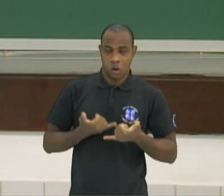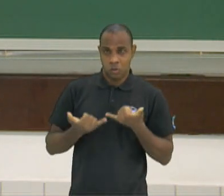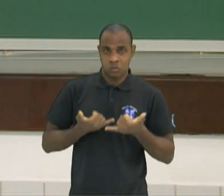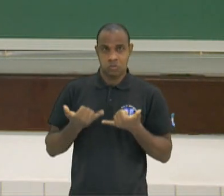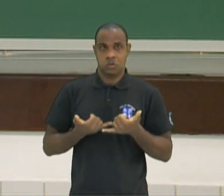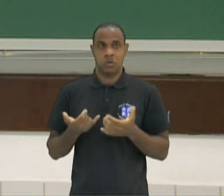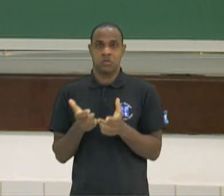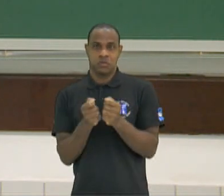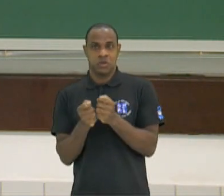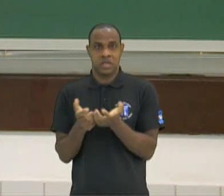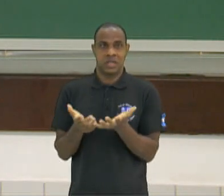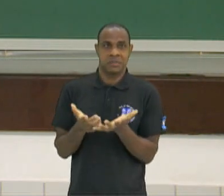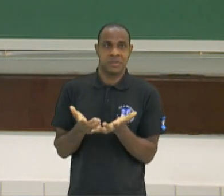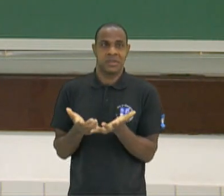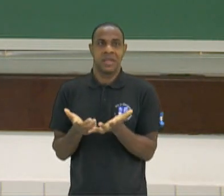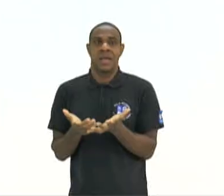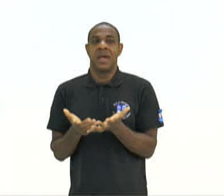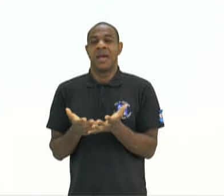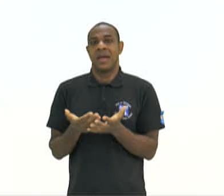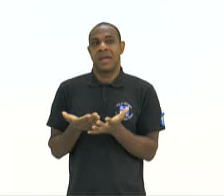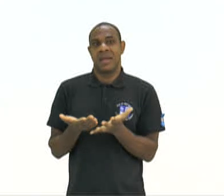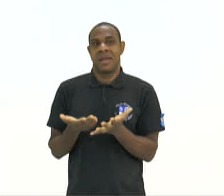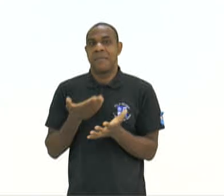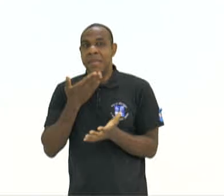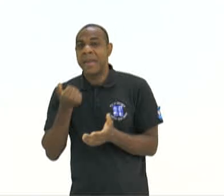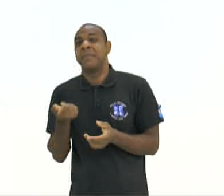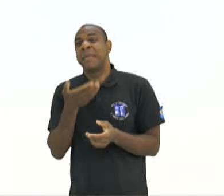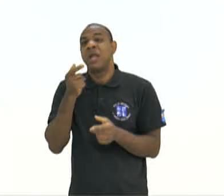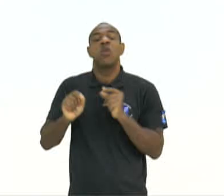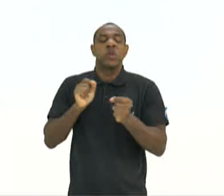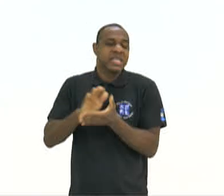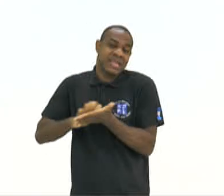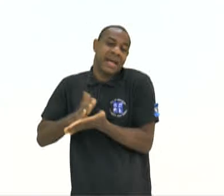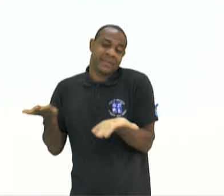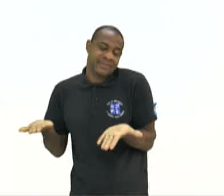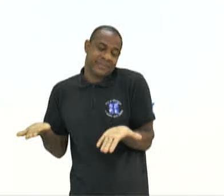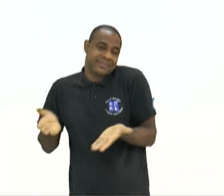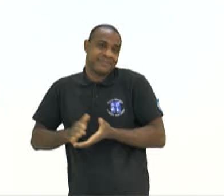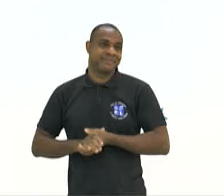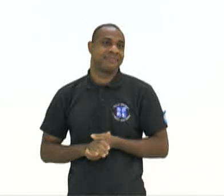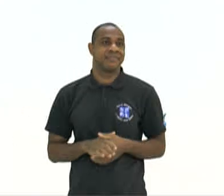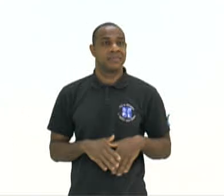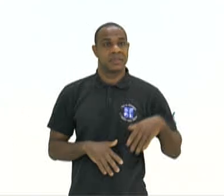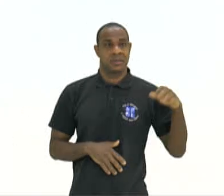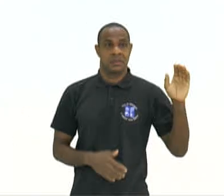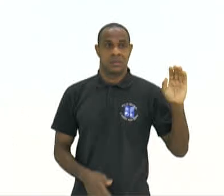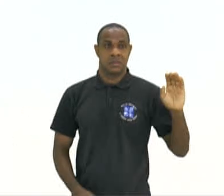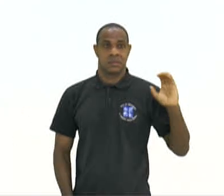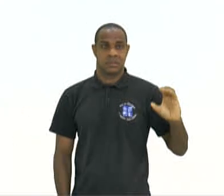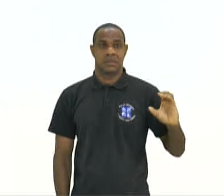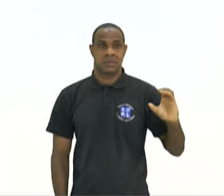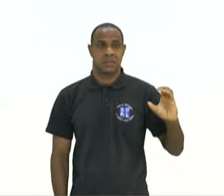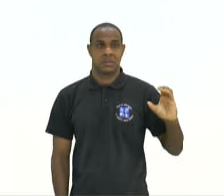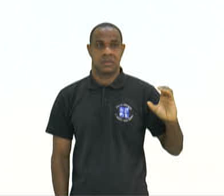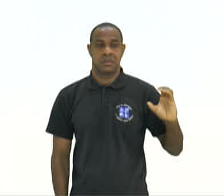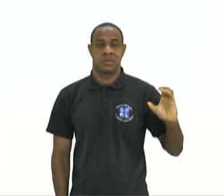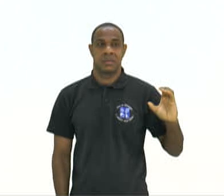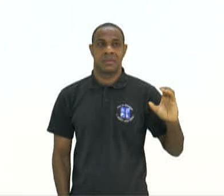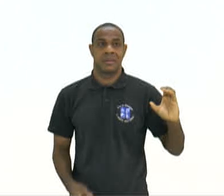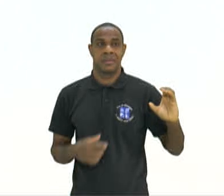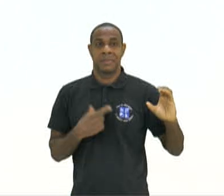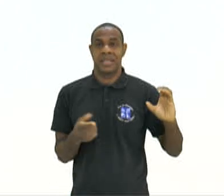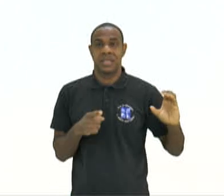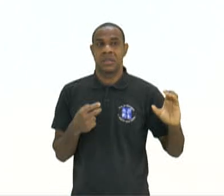melhores do que nada. C, but they should not replace the physical activity. Mas eles